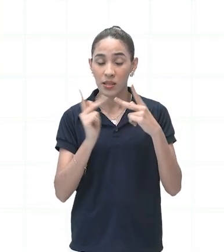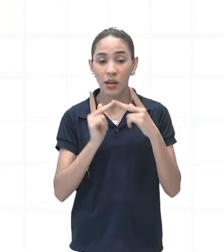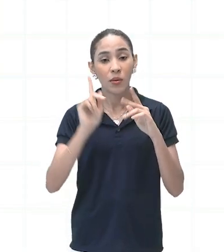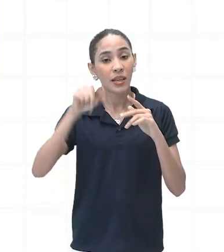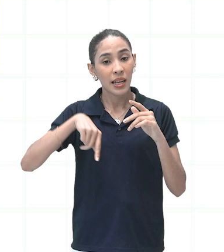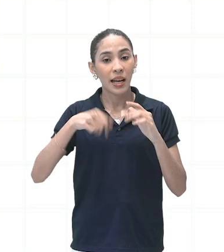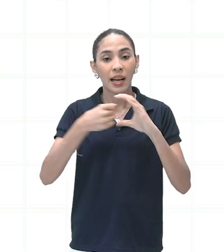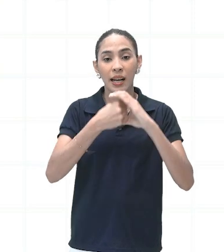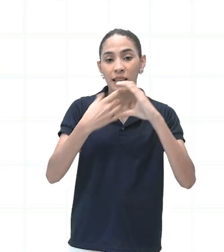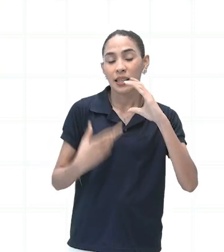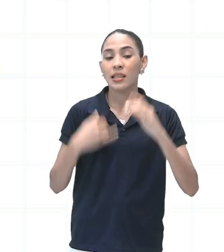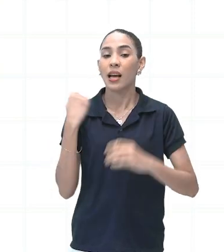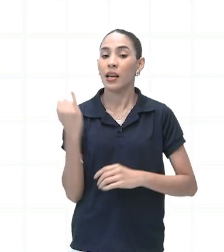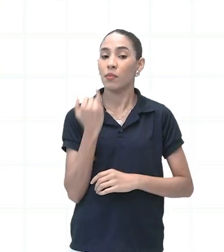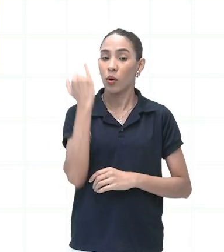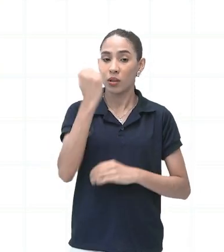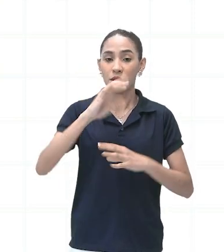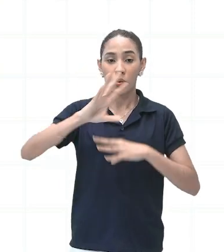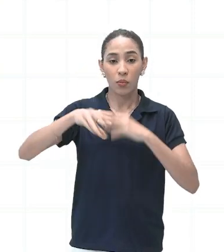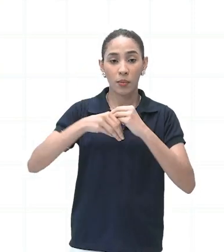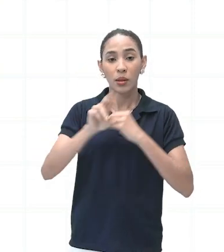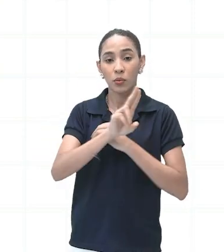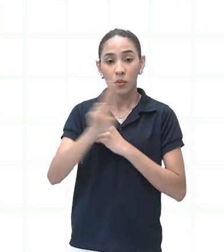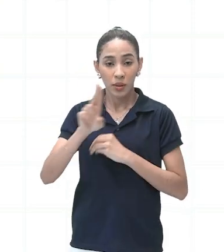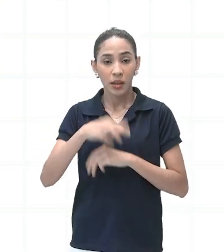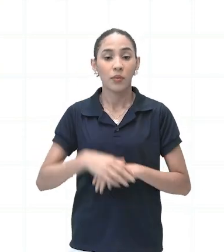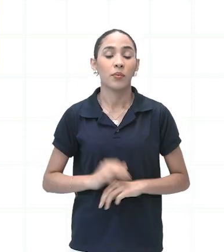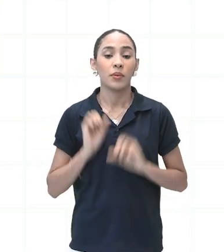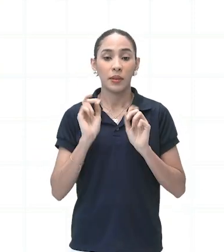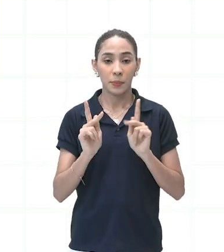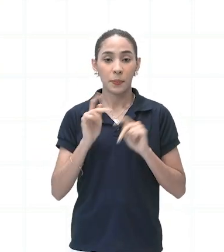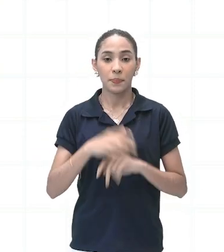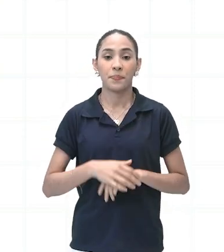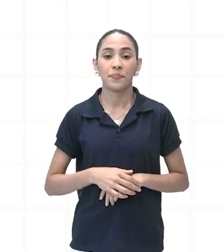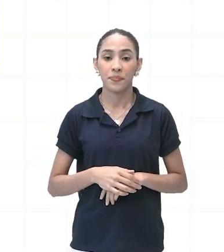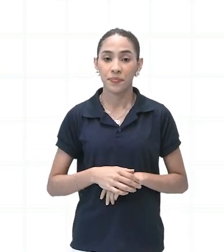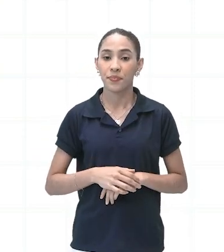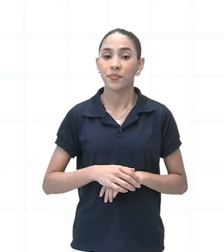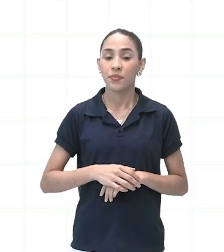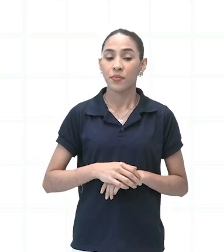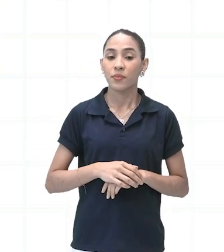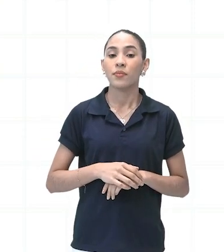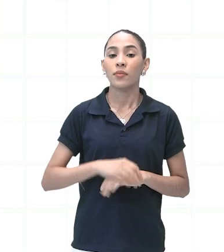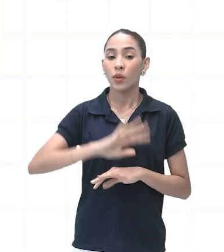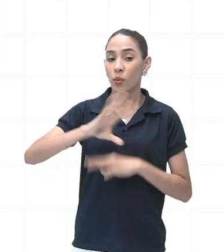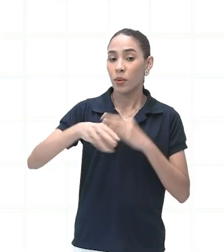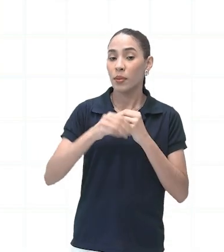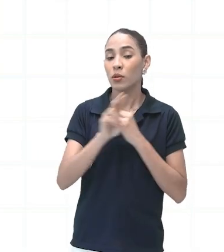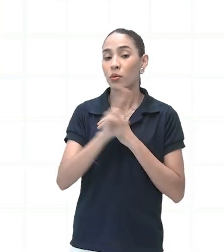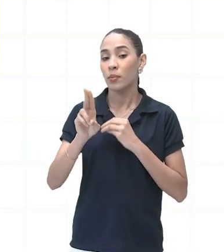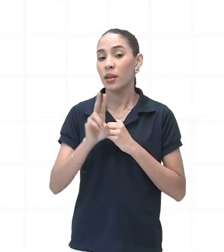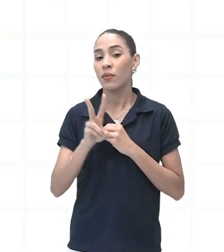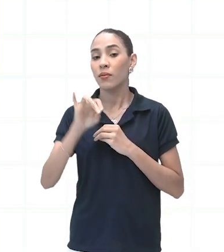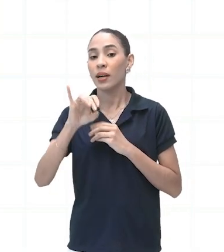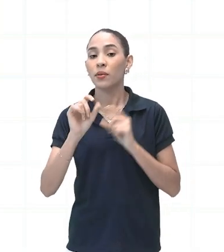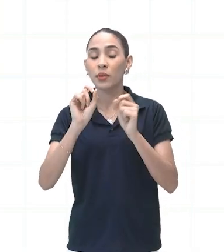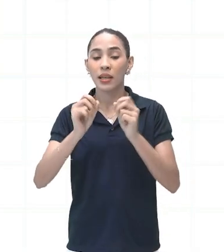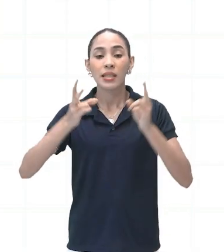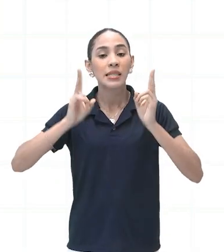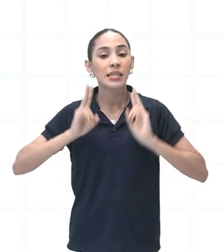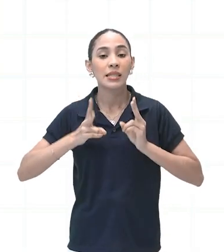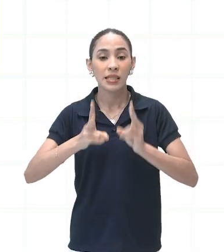E isso é uma característica importante do complemento nominal, tá, pessoal? o complemento nominal, ele vai ser